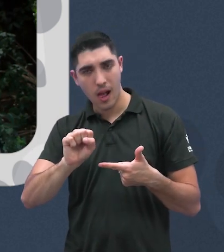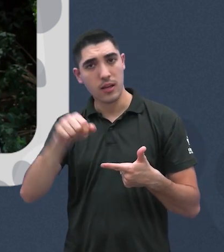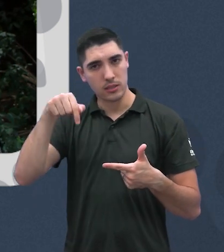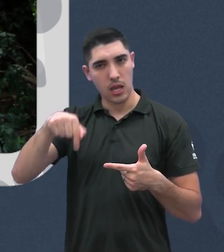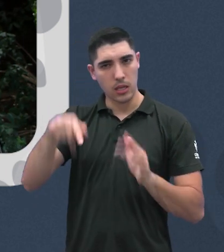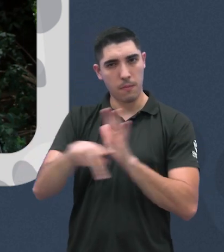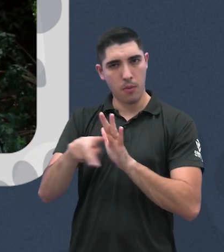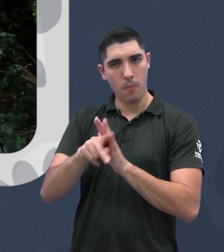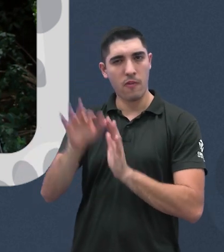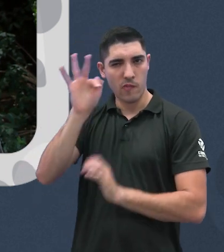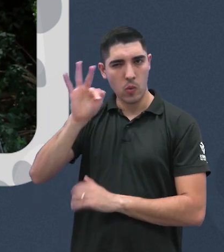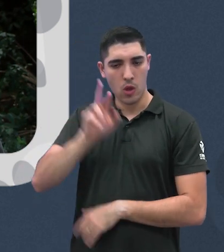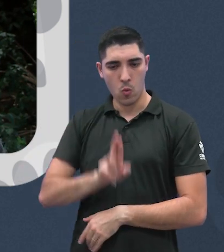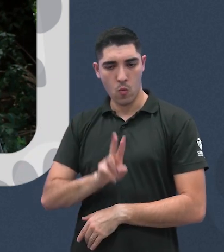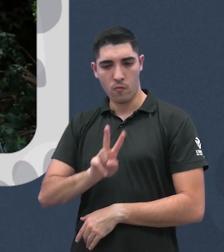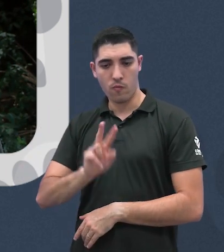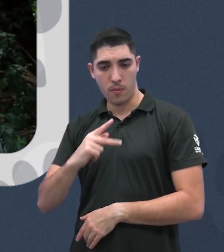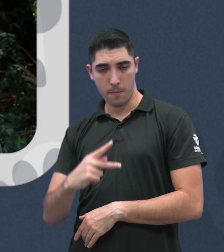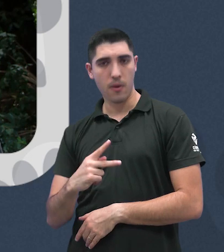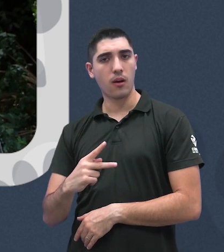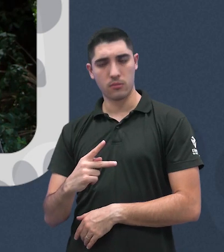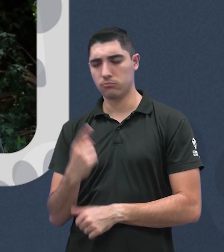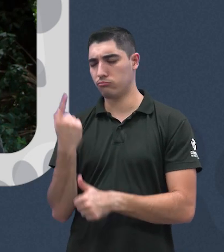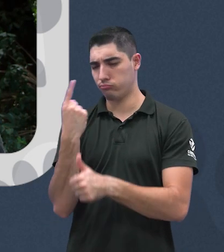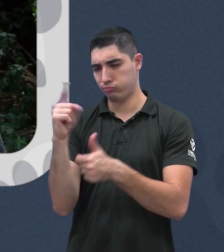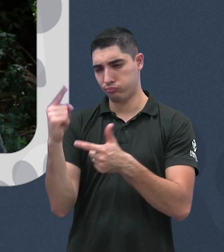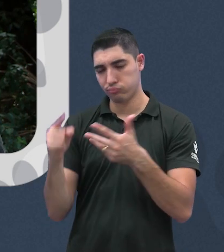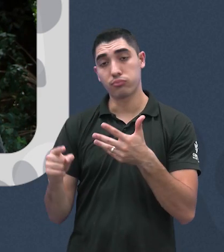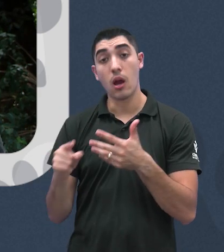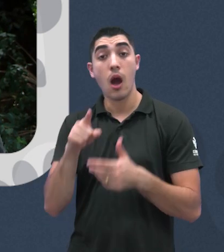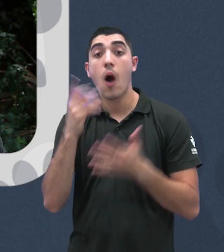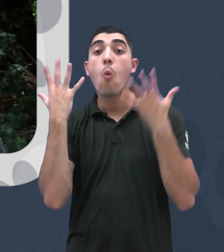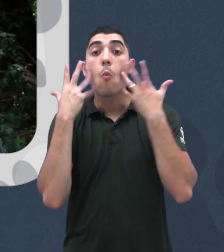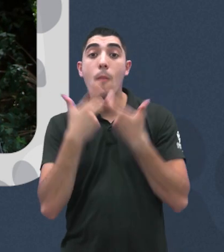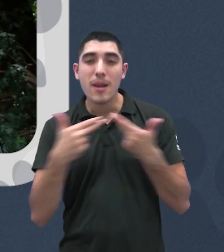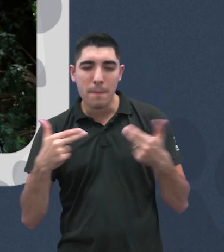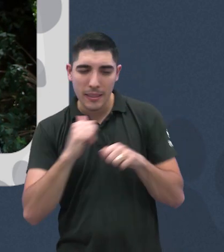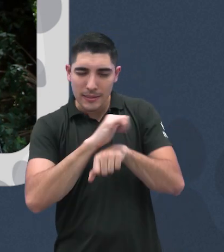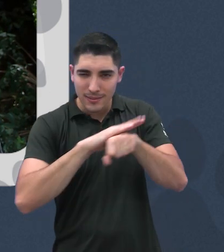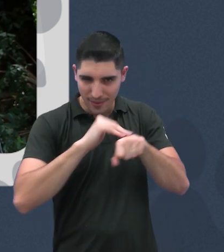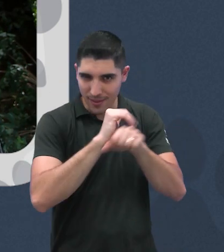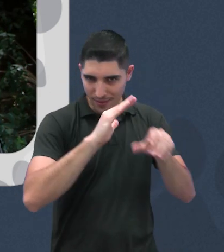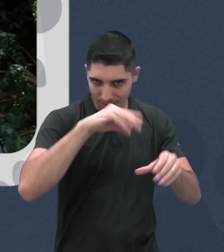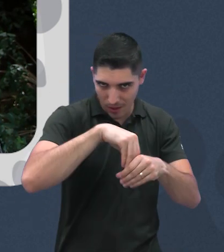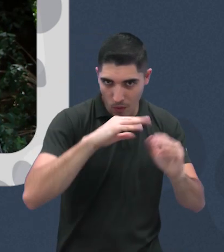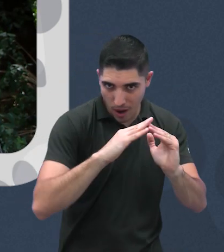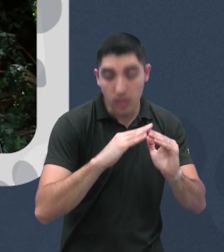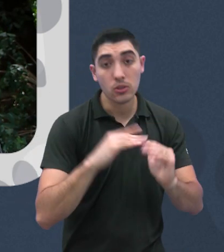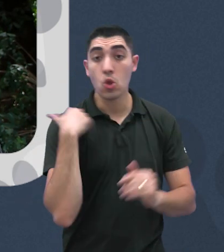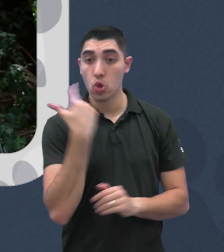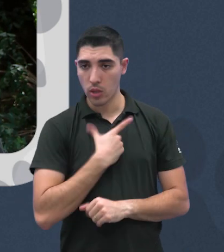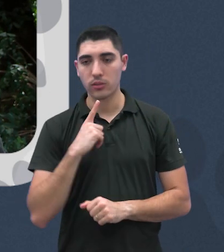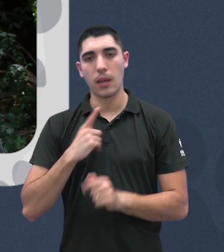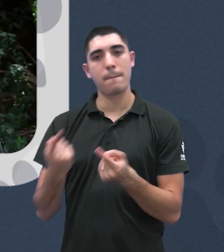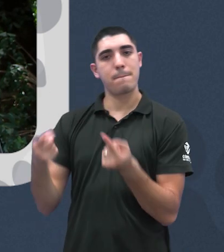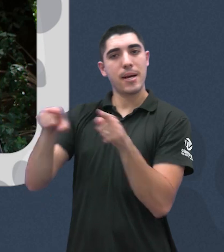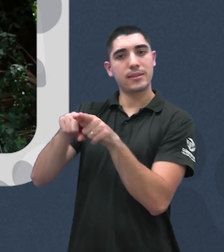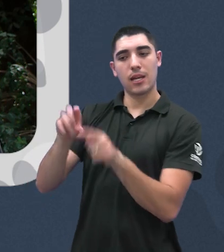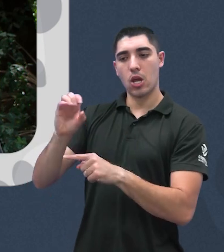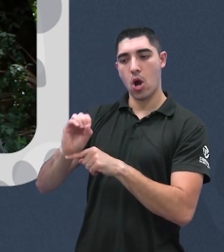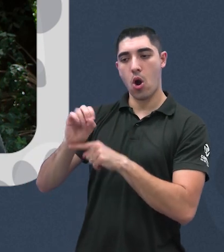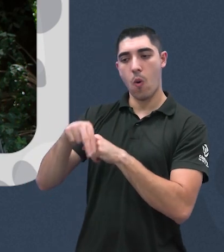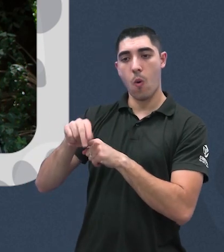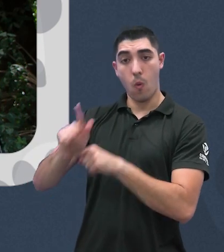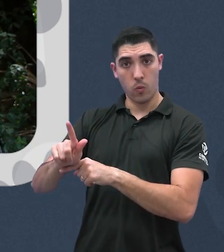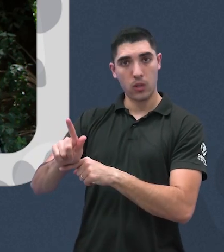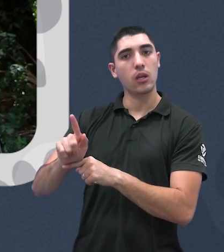Univap em São José dos Campos, ajuda muito nisso. Com relação a animais domésticos, a gente conta com apoios de ONGs, né,